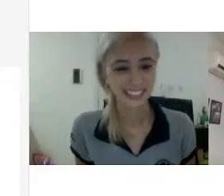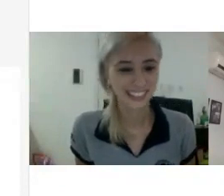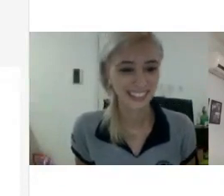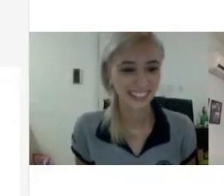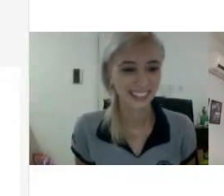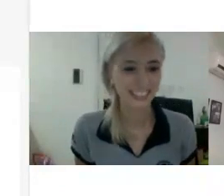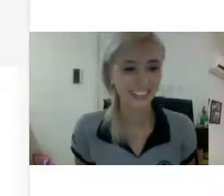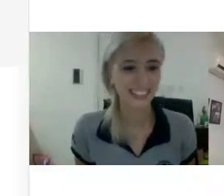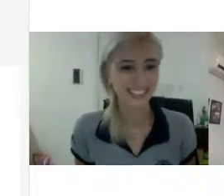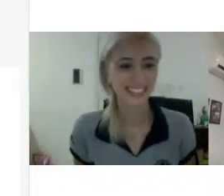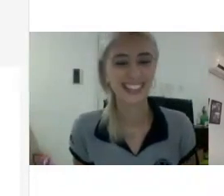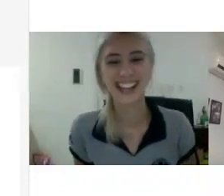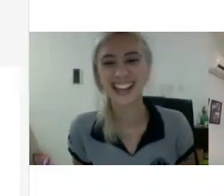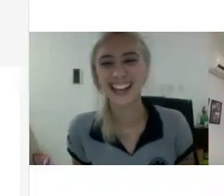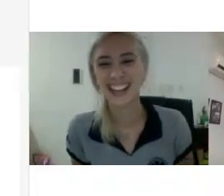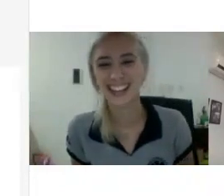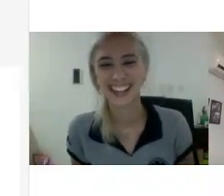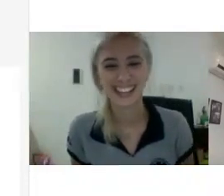Nem convida duas vezes.